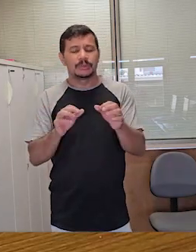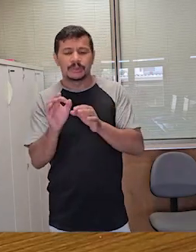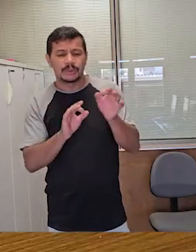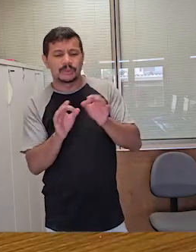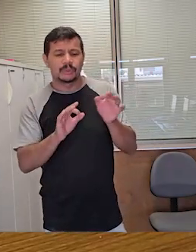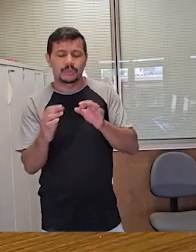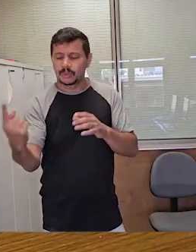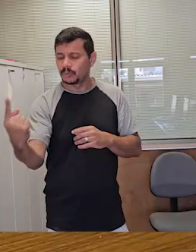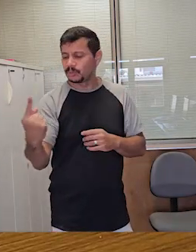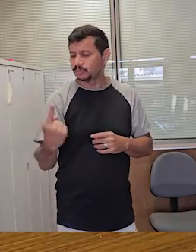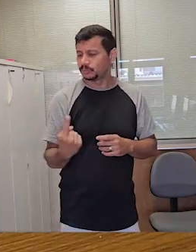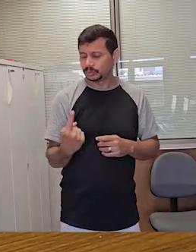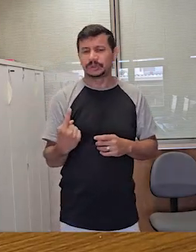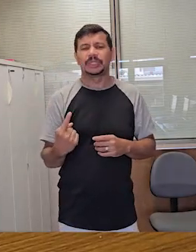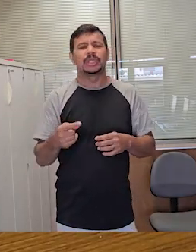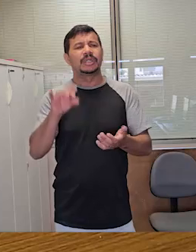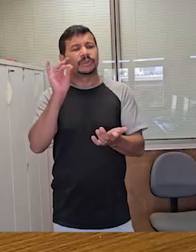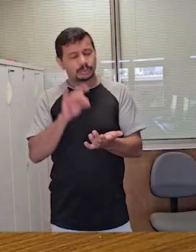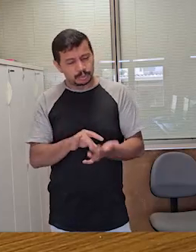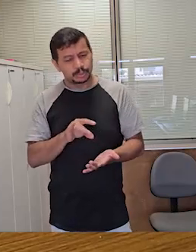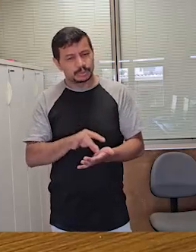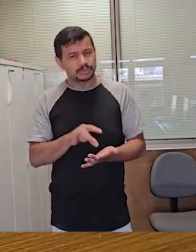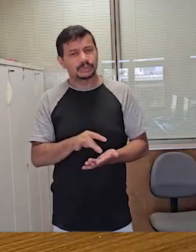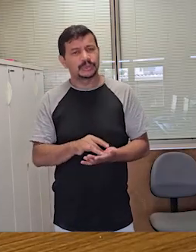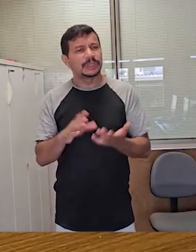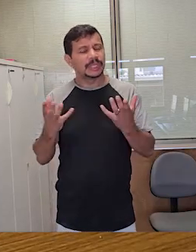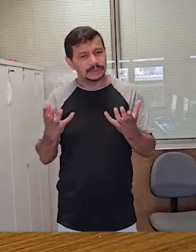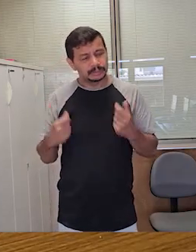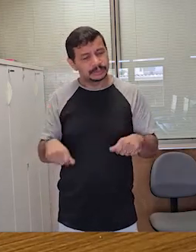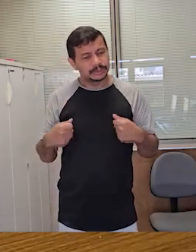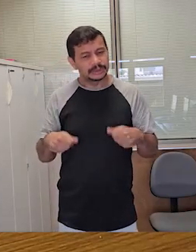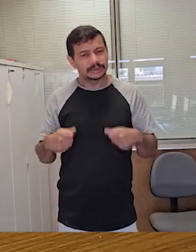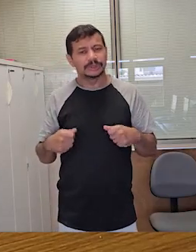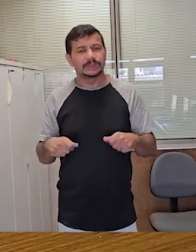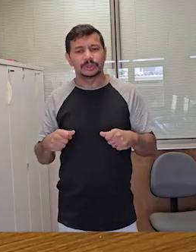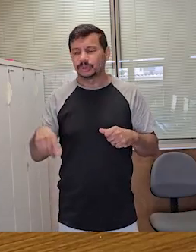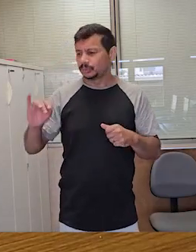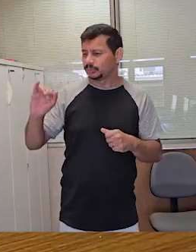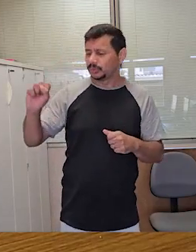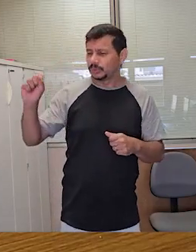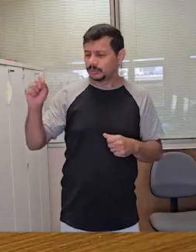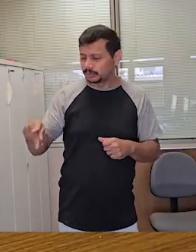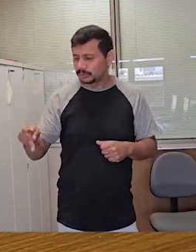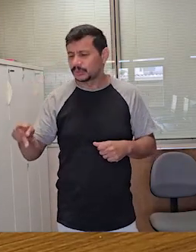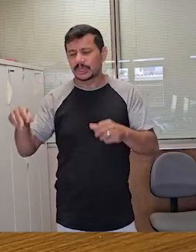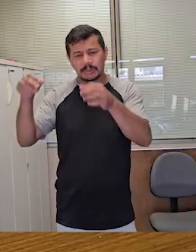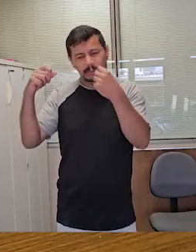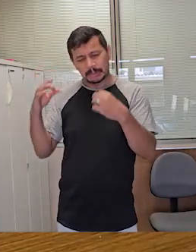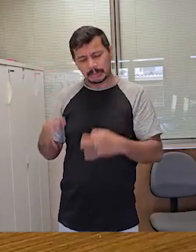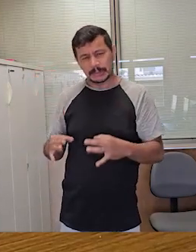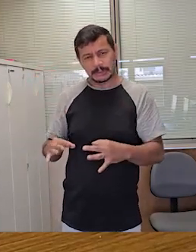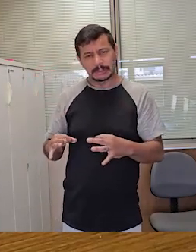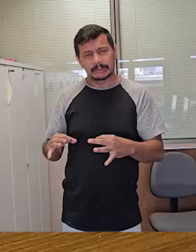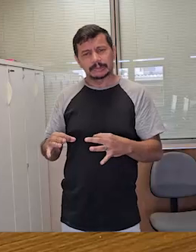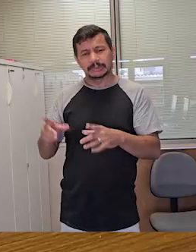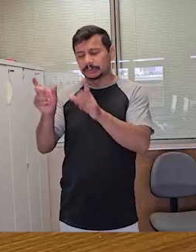ter um atendimento, que de fato tenha um atendimento. Quando chegar na Previdência, que de fato tenha um atendimento decente, né?